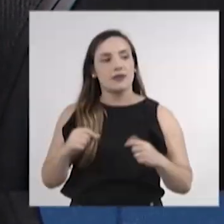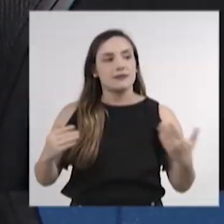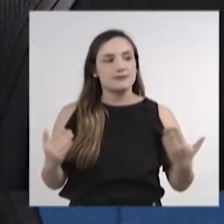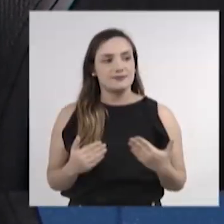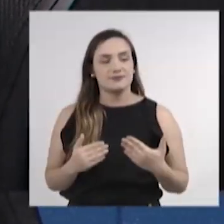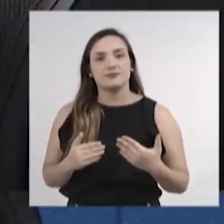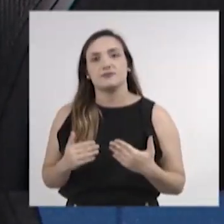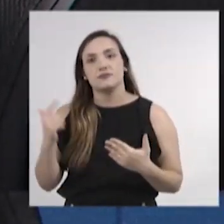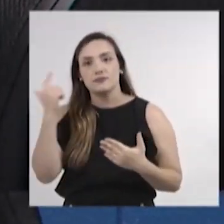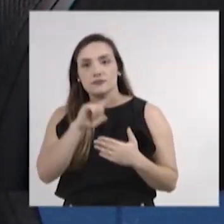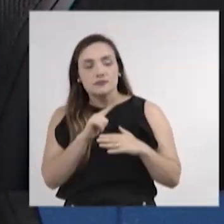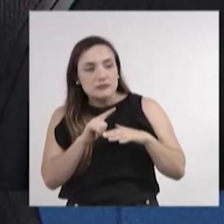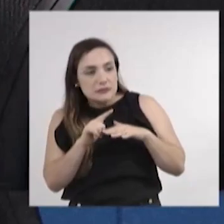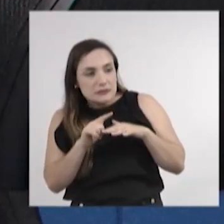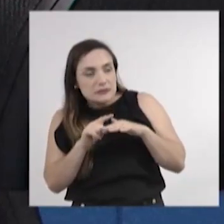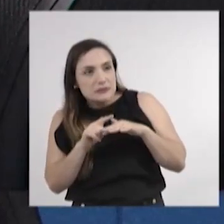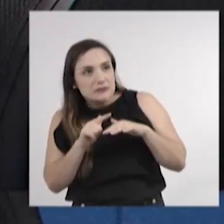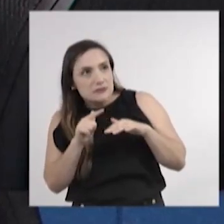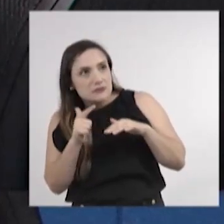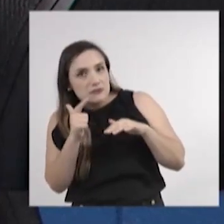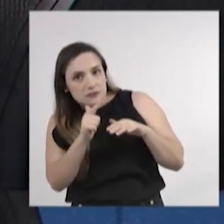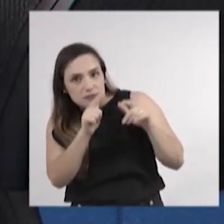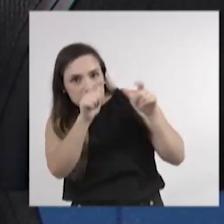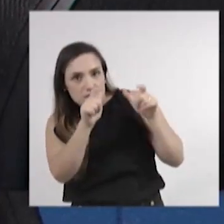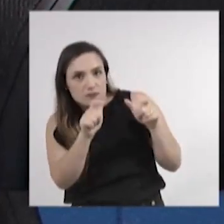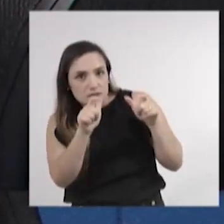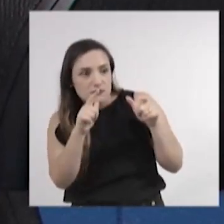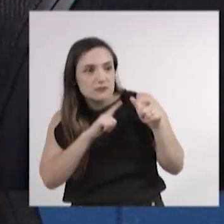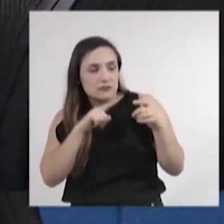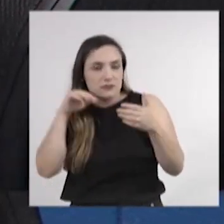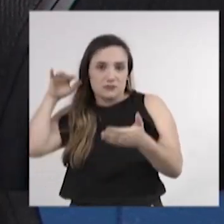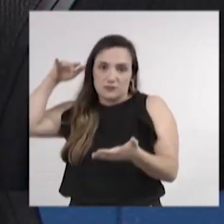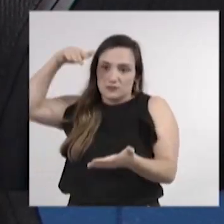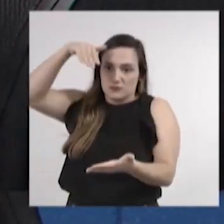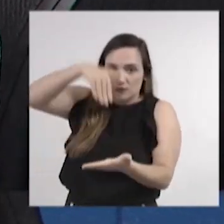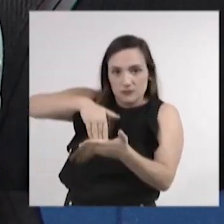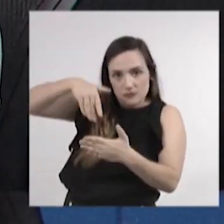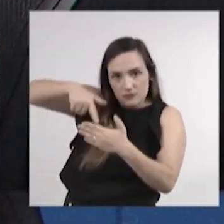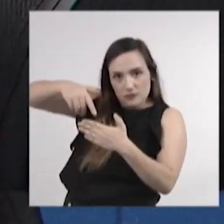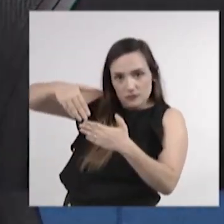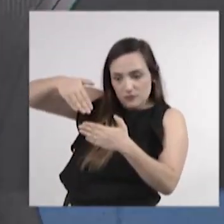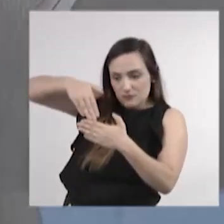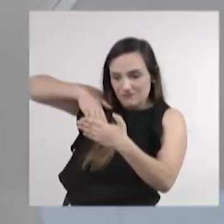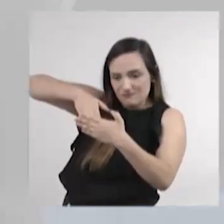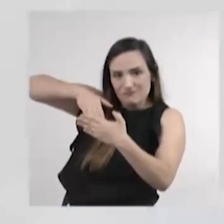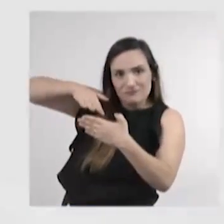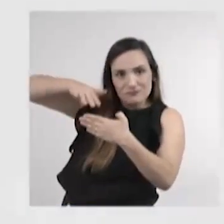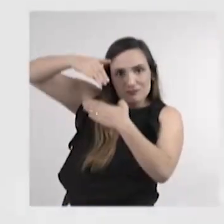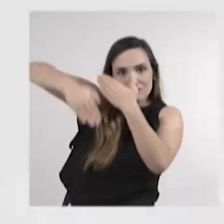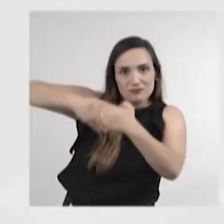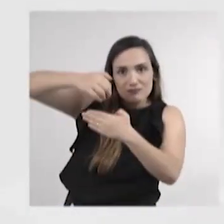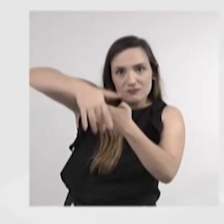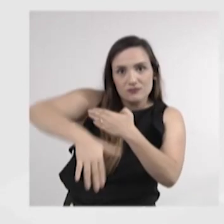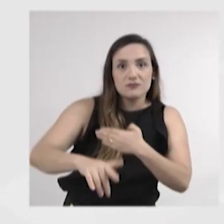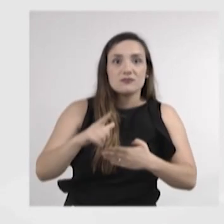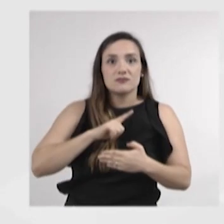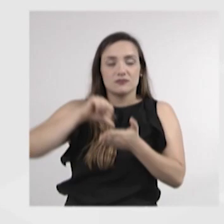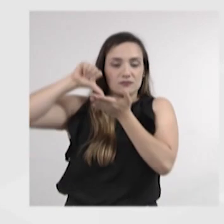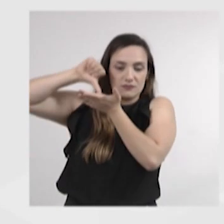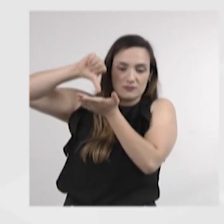até chegar na jusante das 2 barragens. E essas 15 estações que nós temos, elas